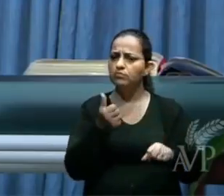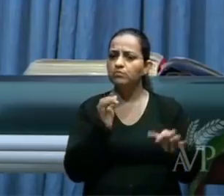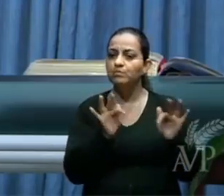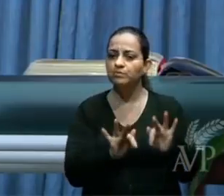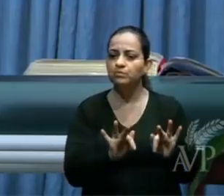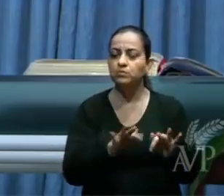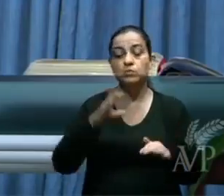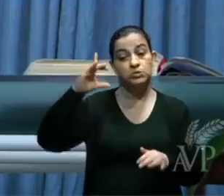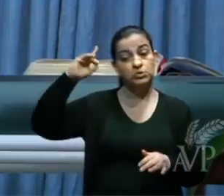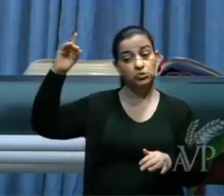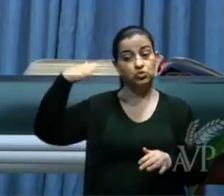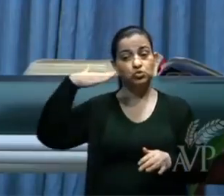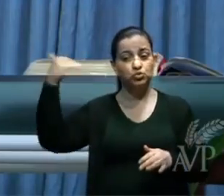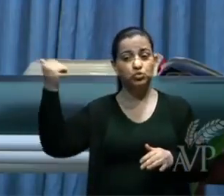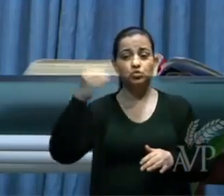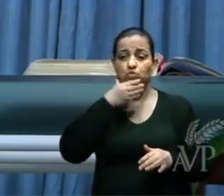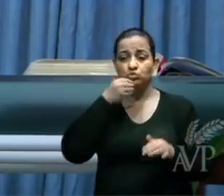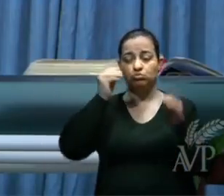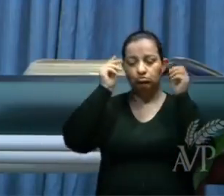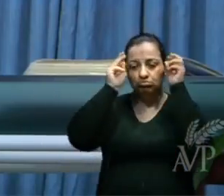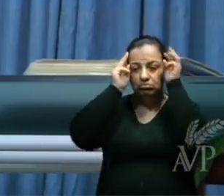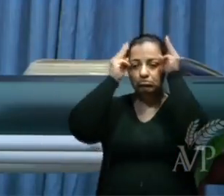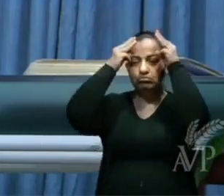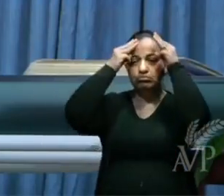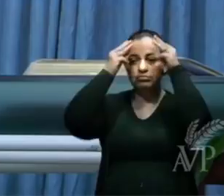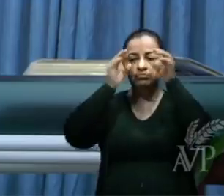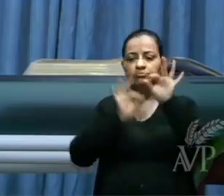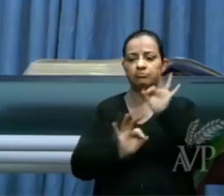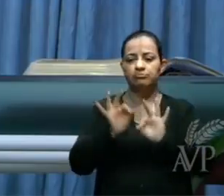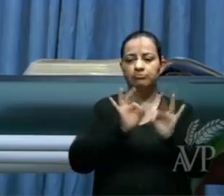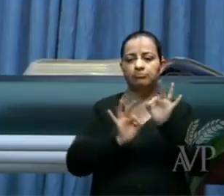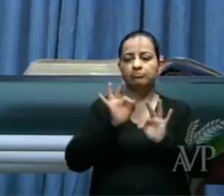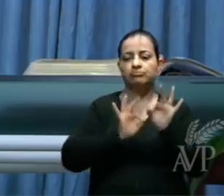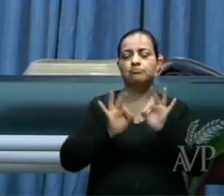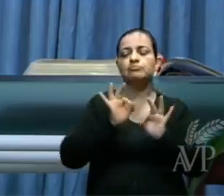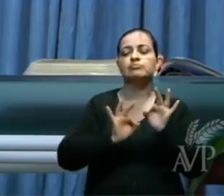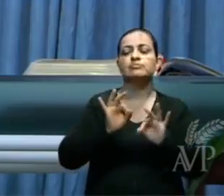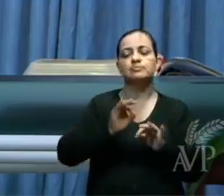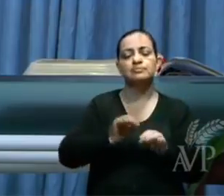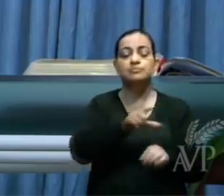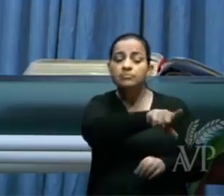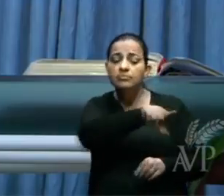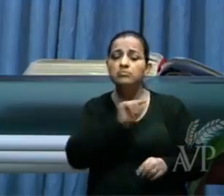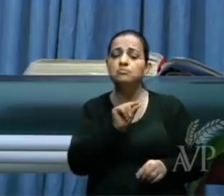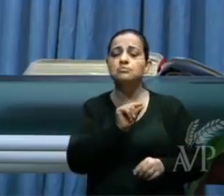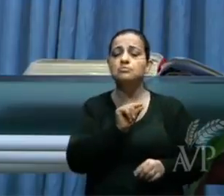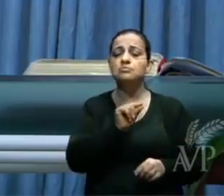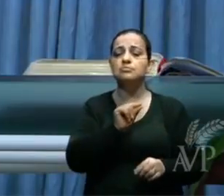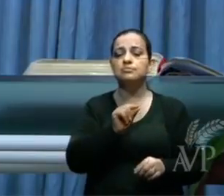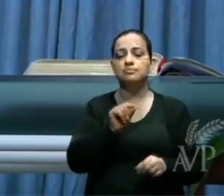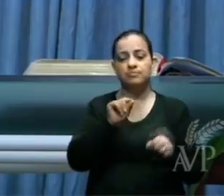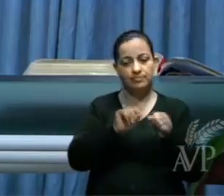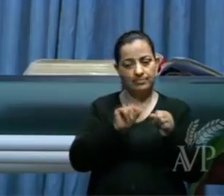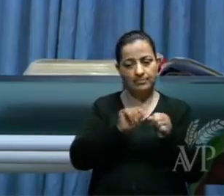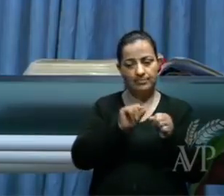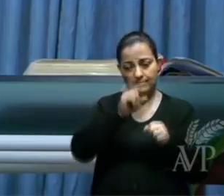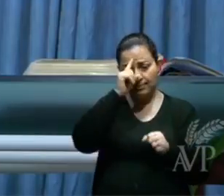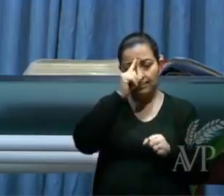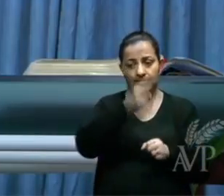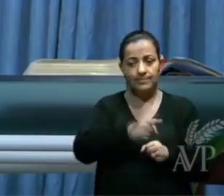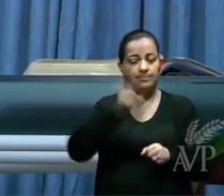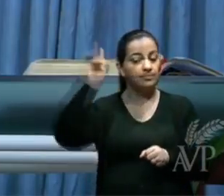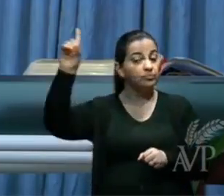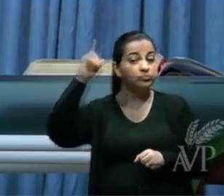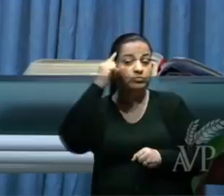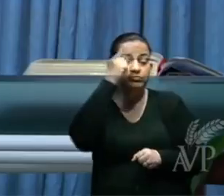se deus chamou moisés por pré ordenação eo elegeram para o trabalho está